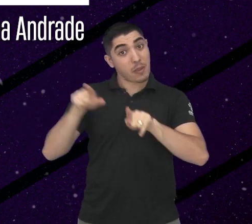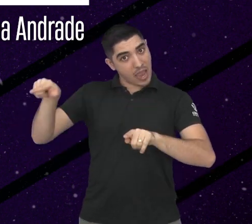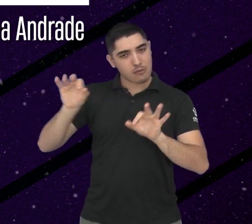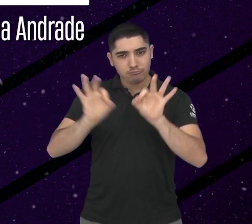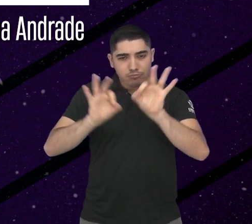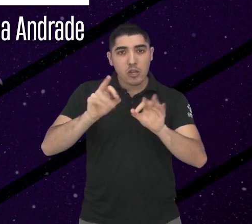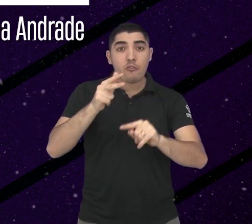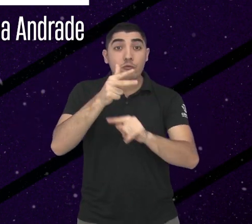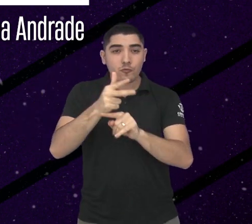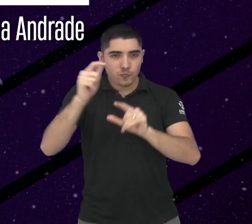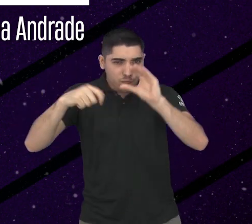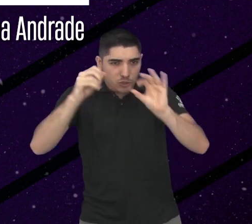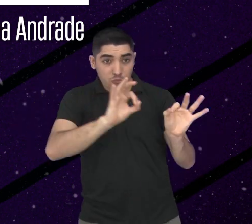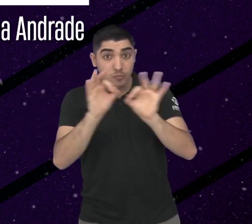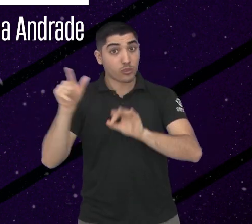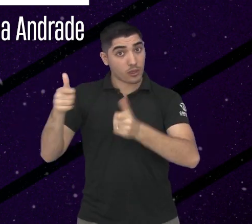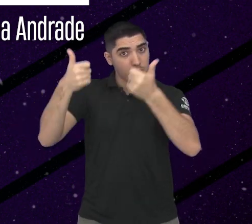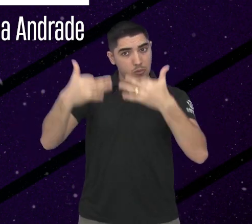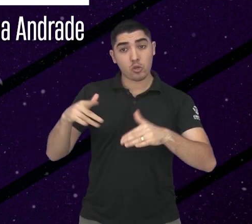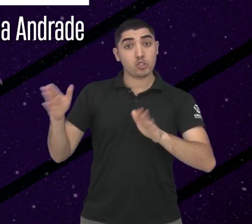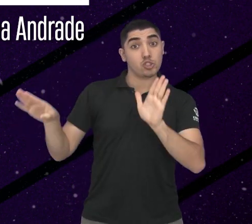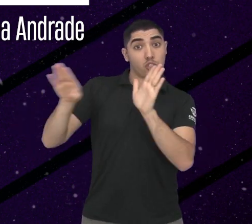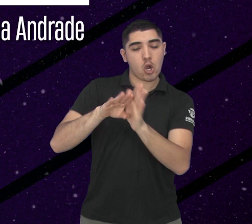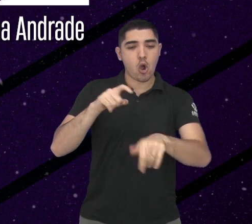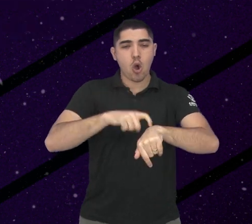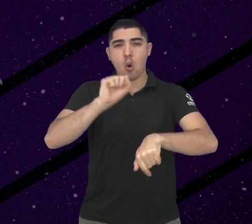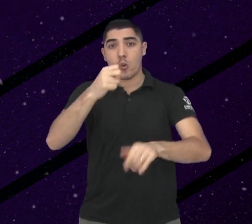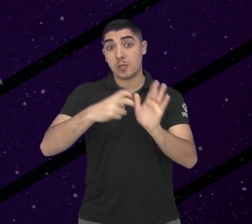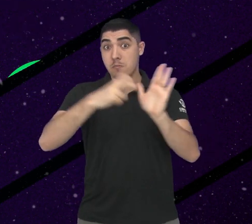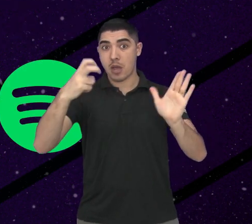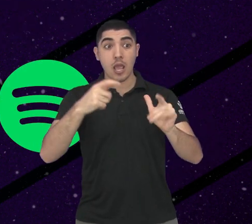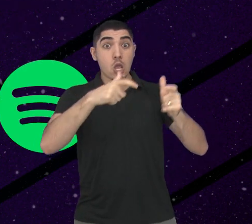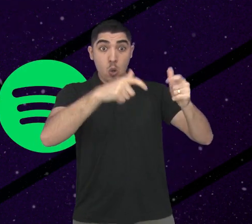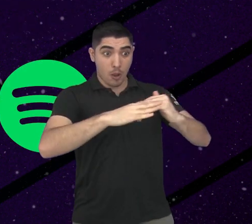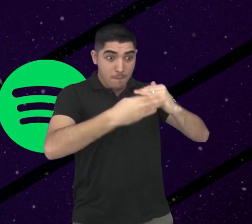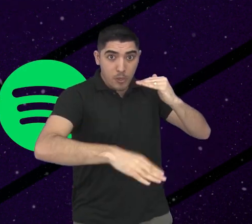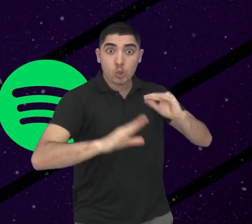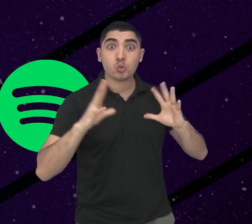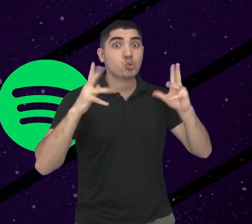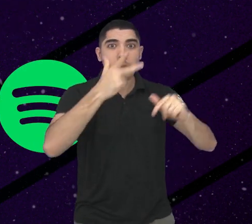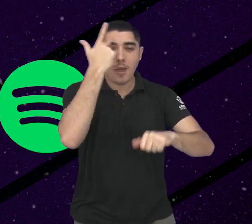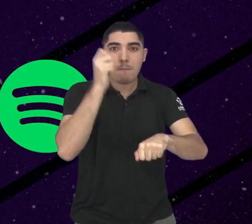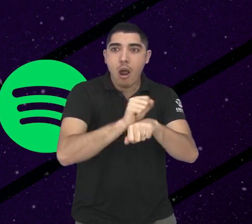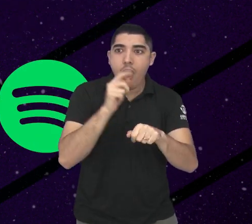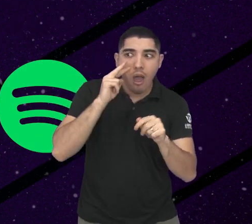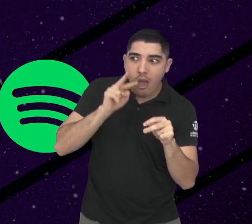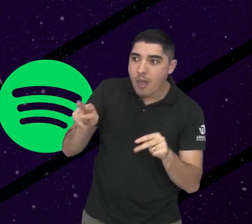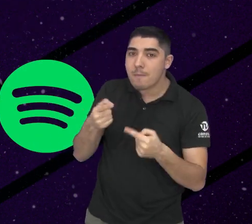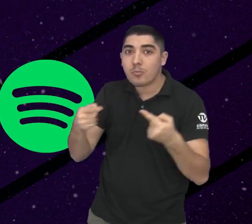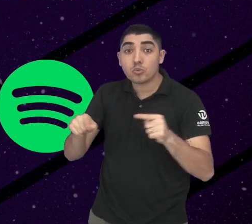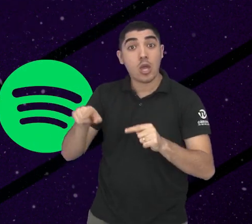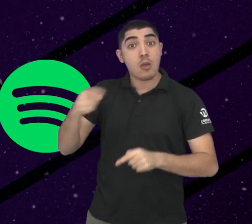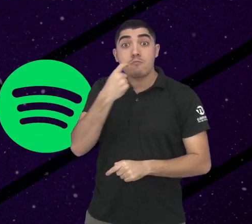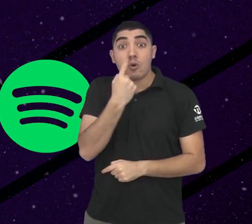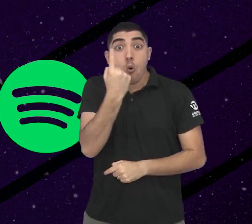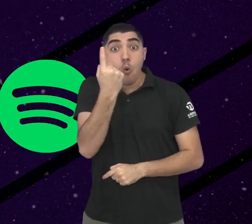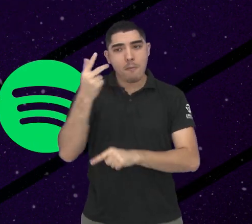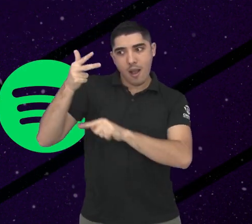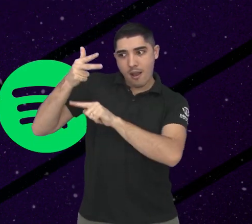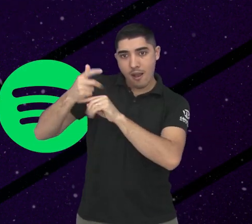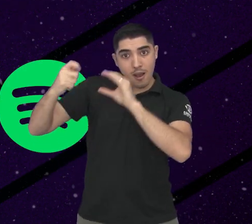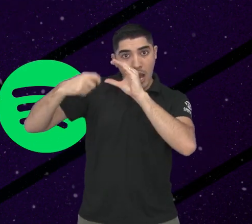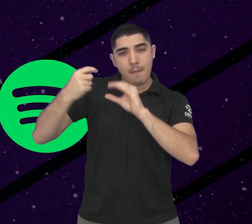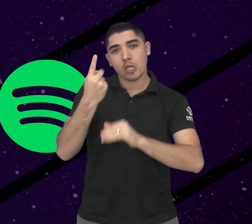eles chegaram umas 8 horas da manhã e pararam o banhado com a música. O clipe todo foi feito com uma câmera só em apenas 2